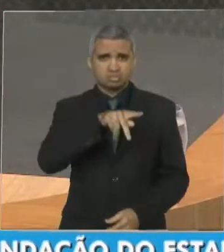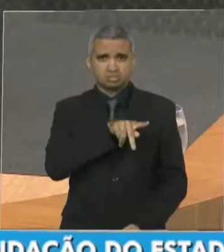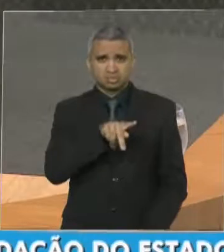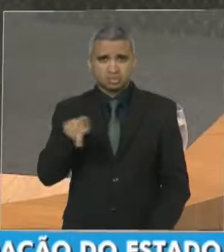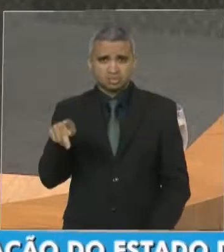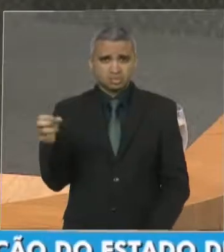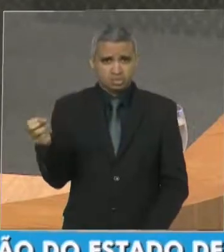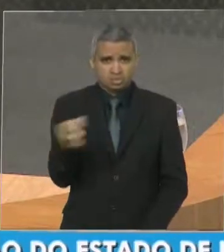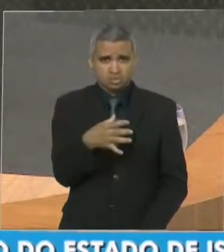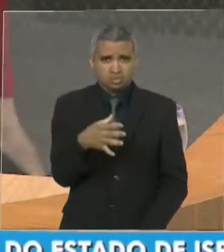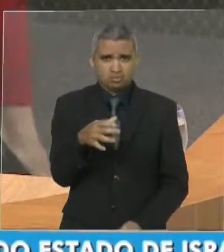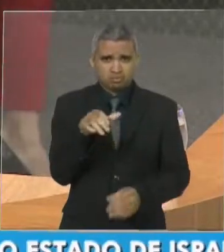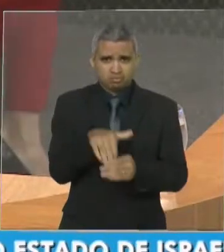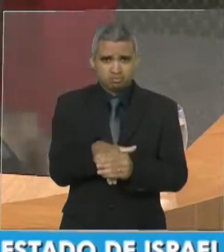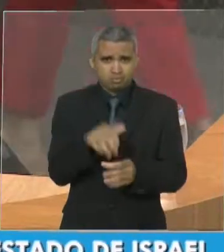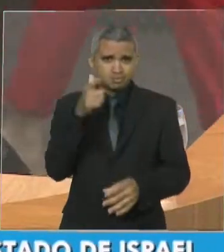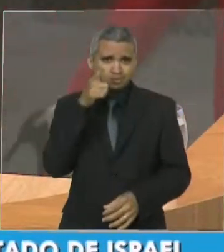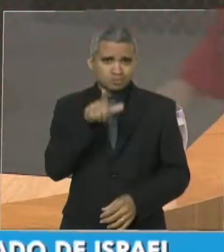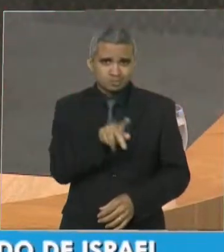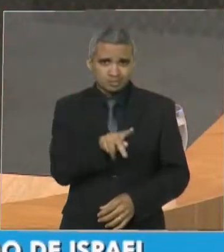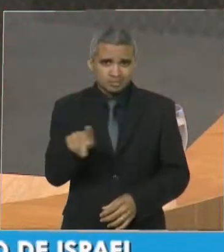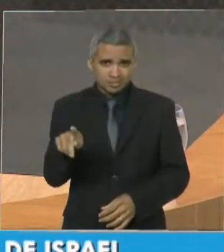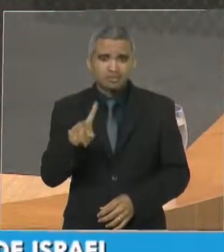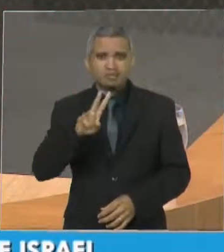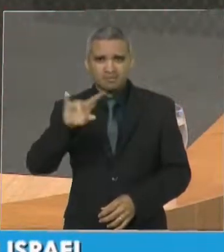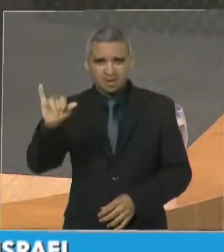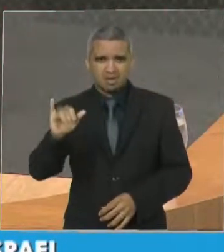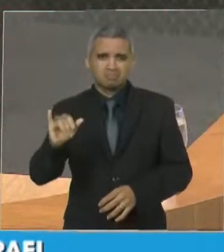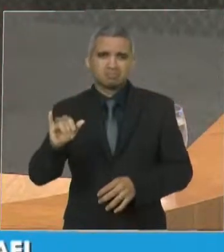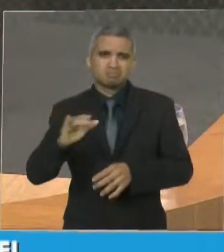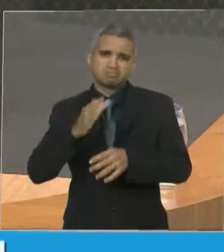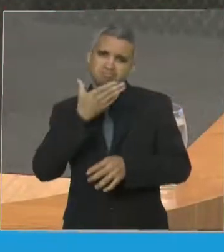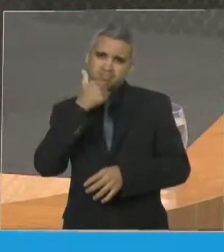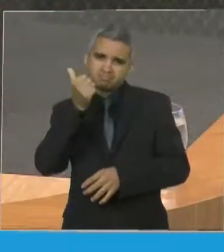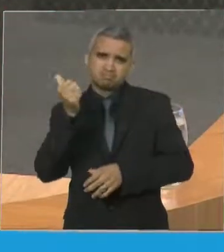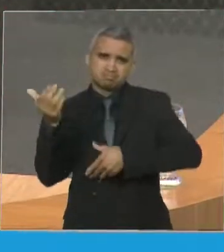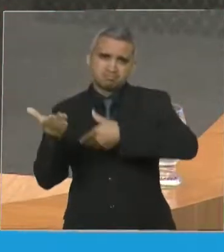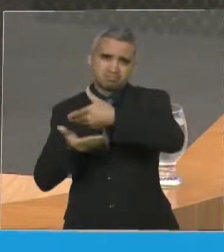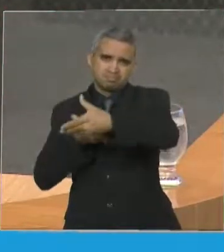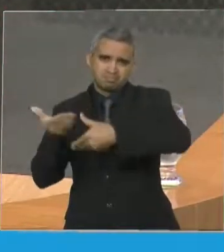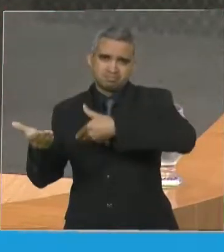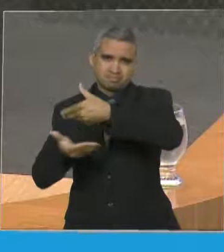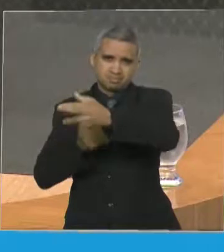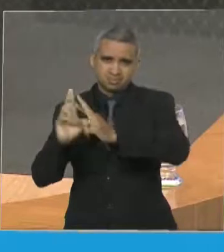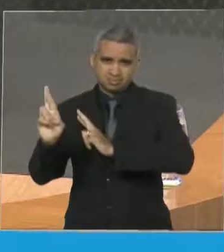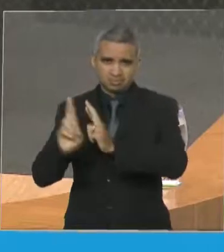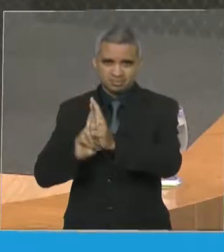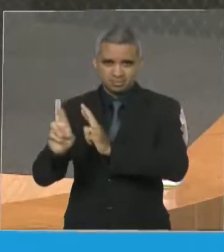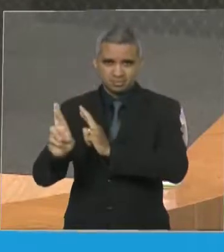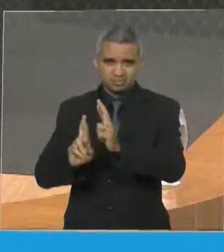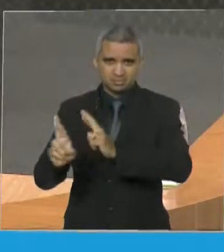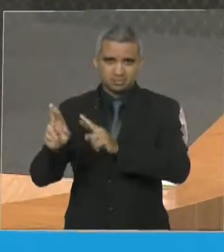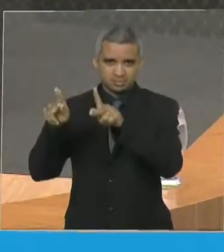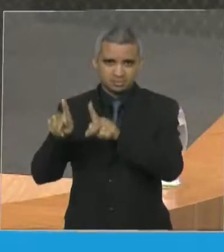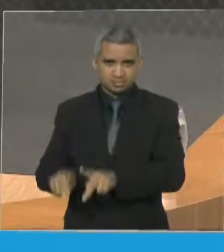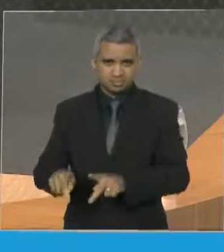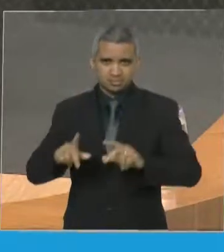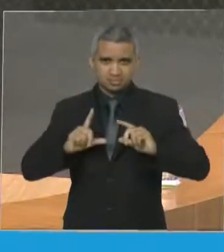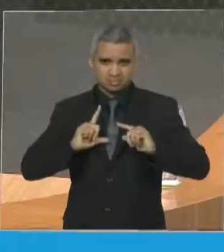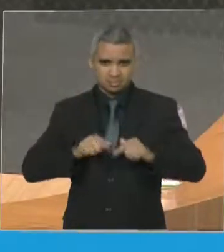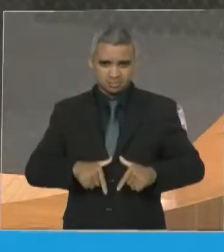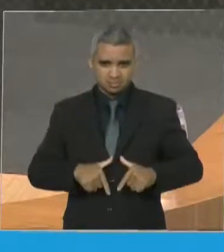estreitas com a nação de Israel. E, de fato, quando essas relações elas